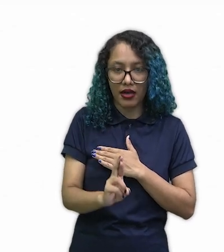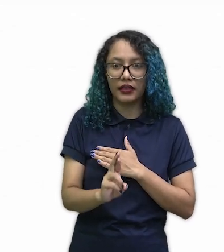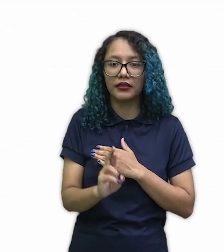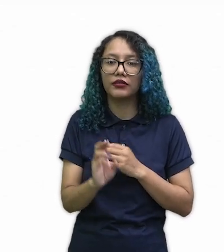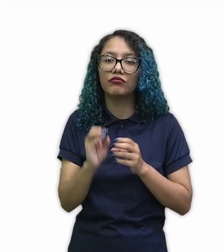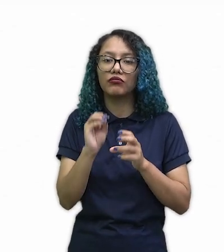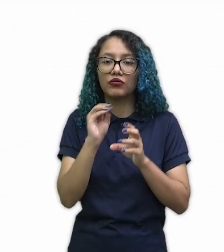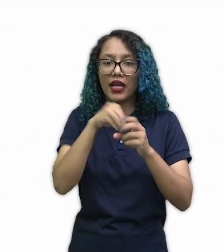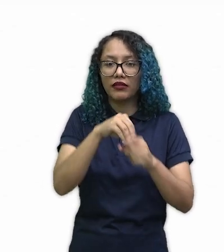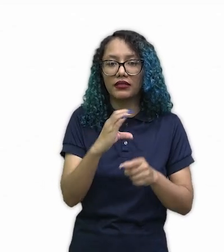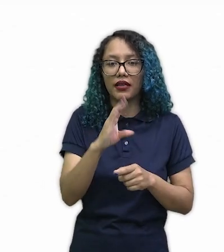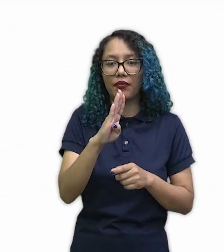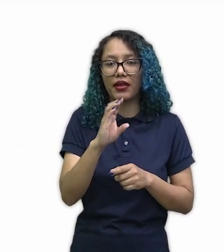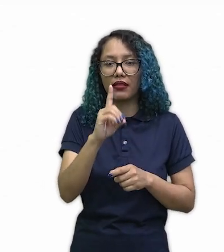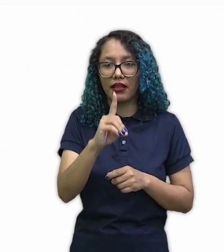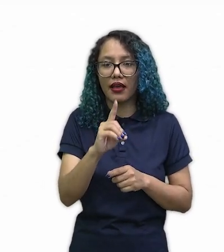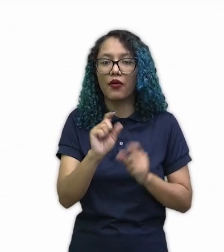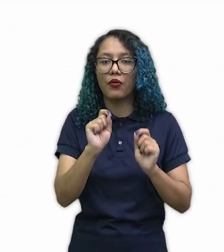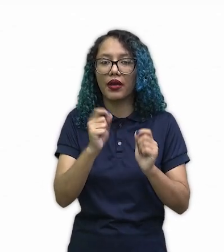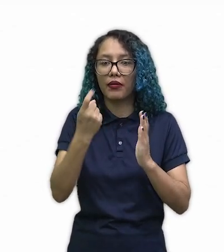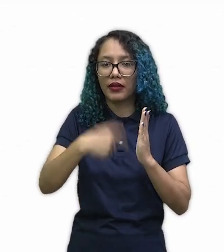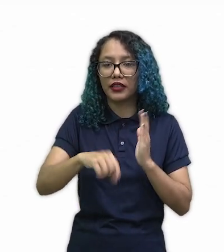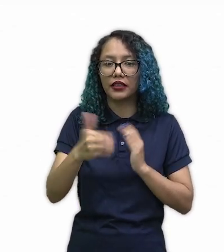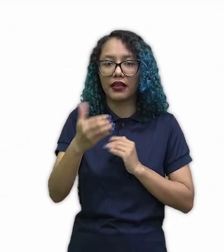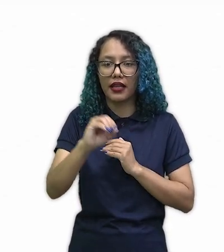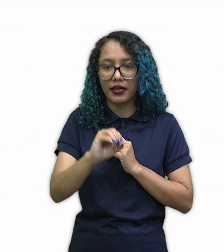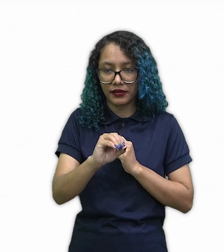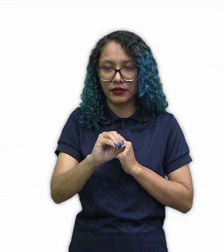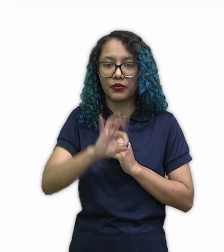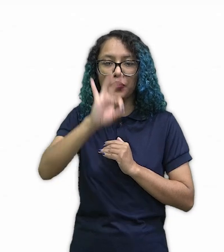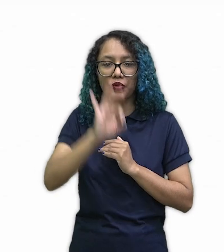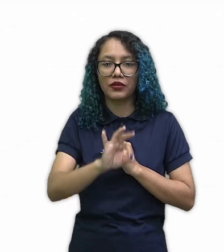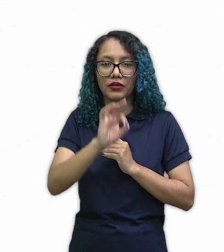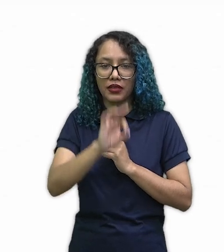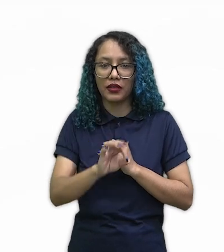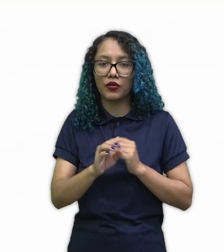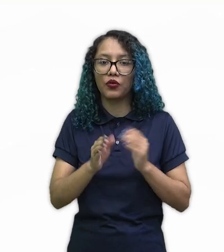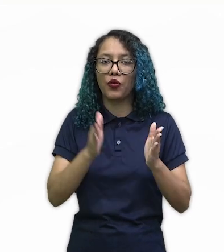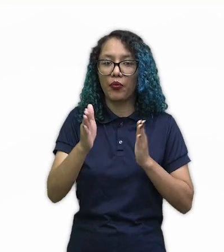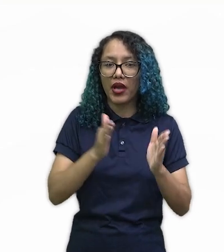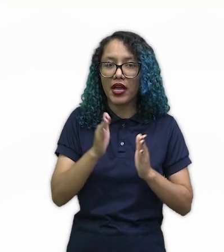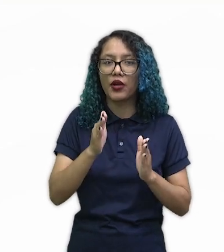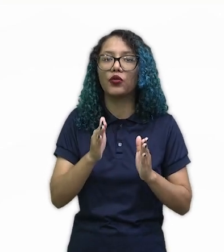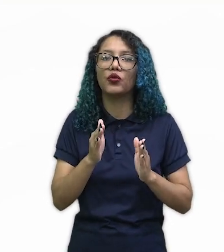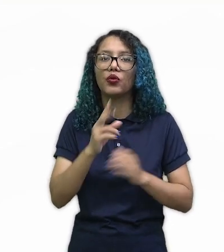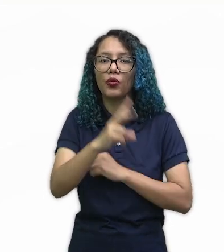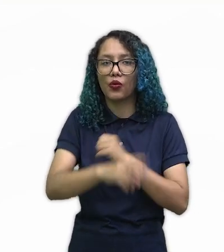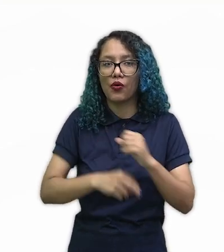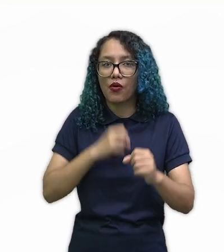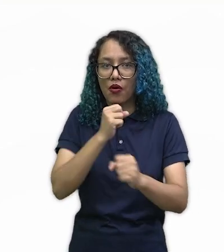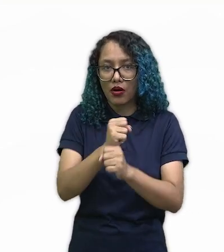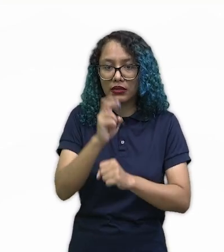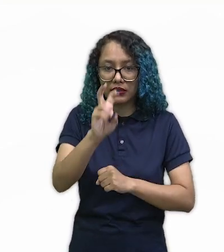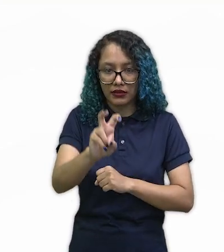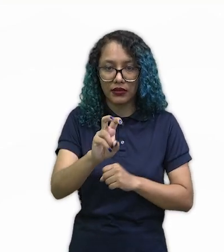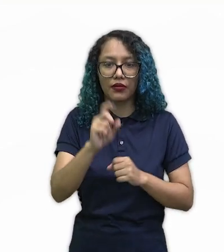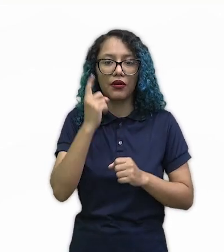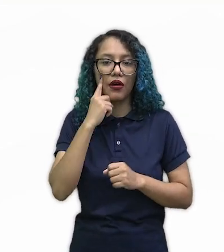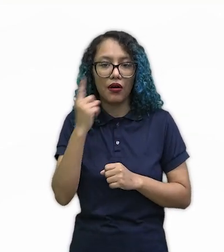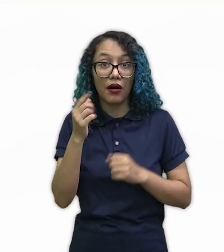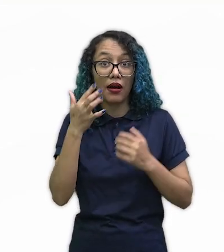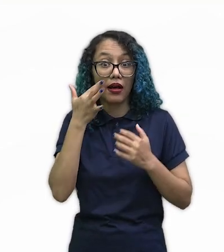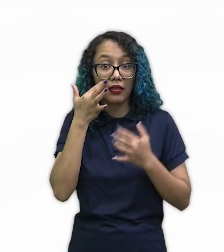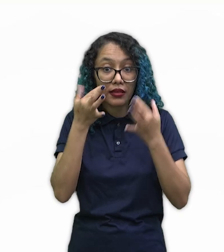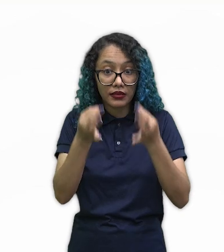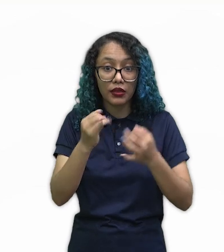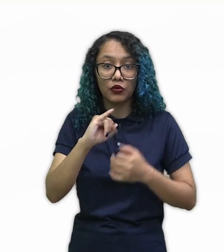ano durante 5 anos. Nesse caso, a gente tem os seguintes elementos. Reparem, o J, que são os